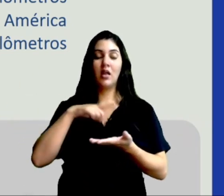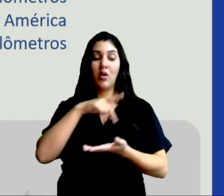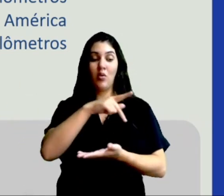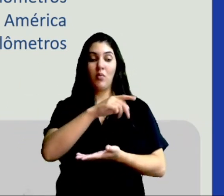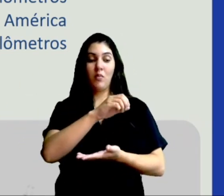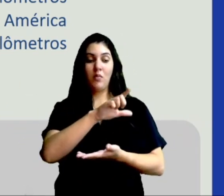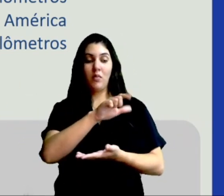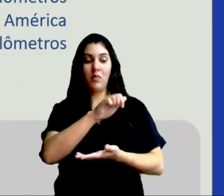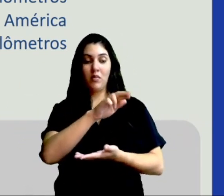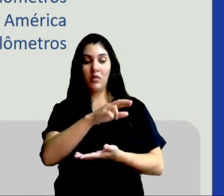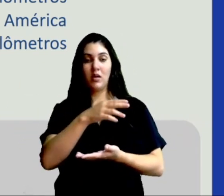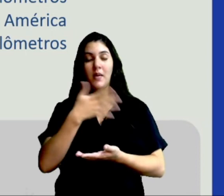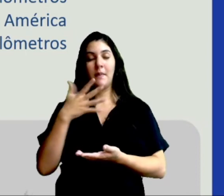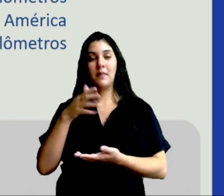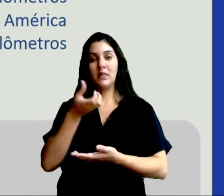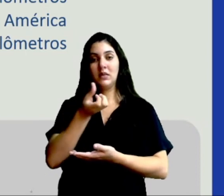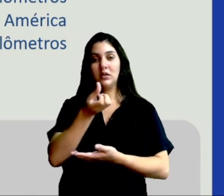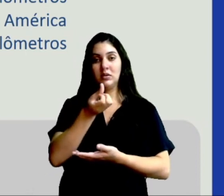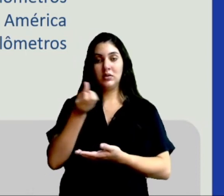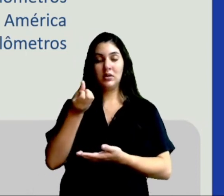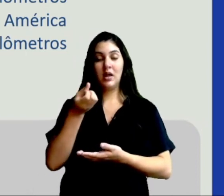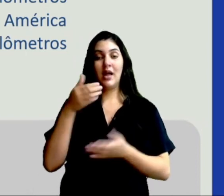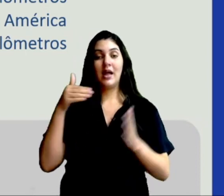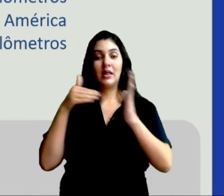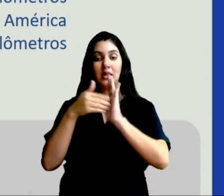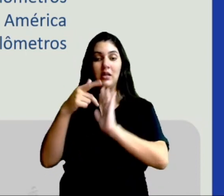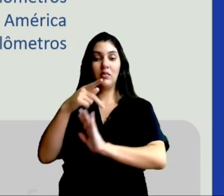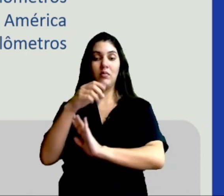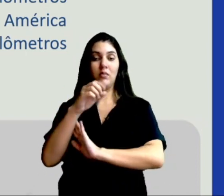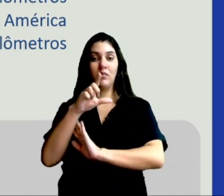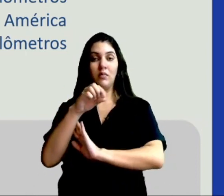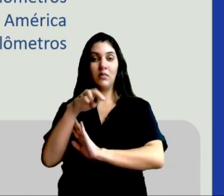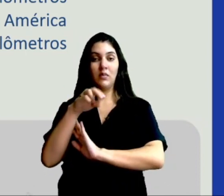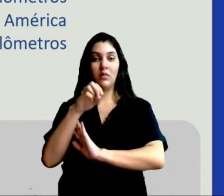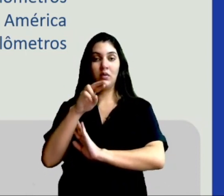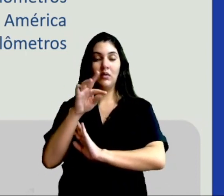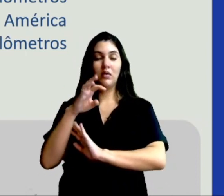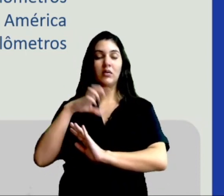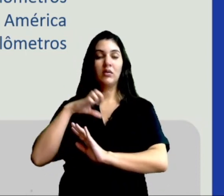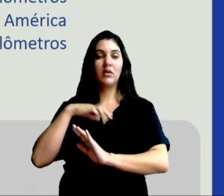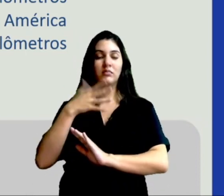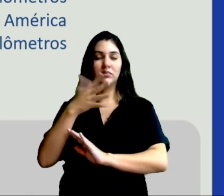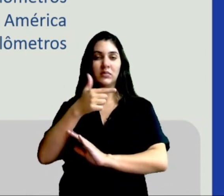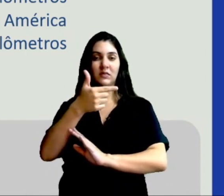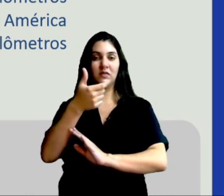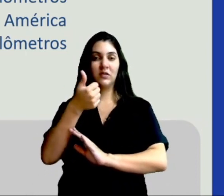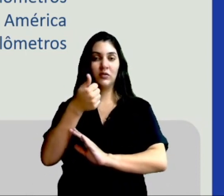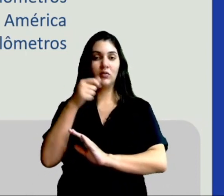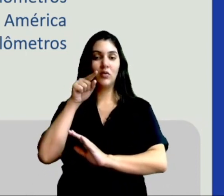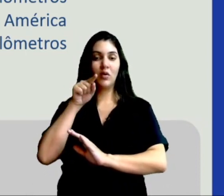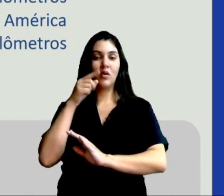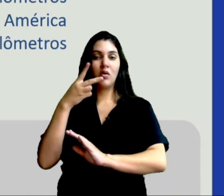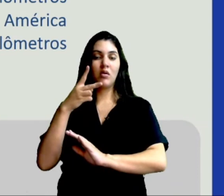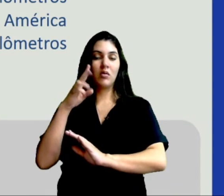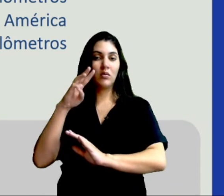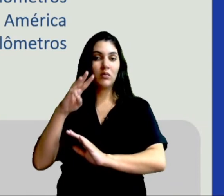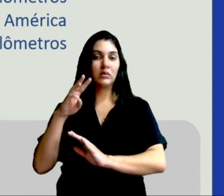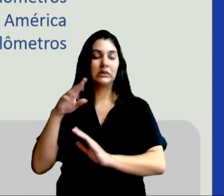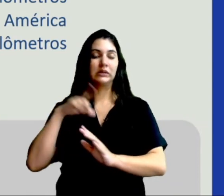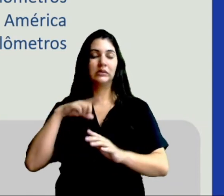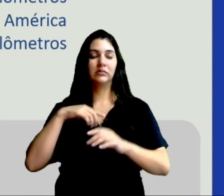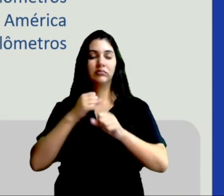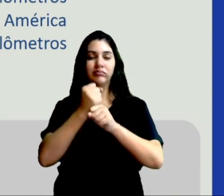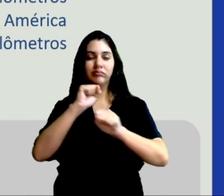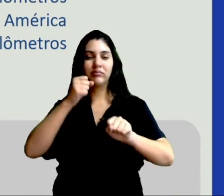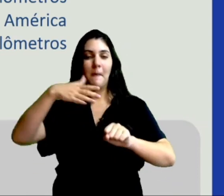Ártico a 66 graus de latitude norte até o Polo Norte. Com aproximadamente 21 milhões de quilômetros quadrados, tem área total maior do que a